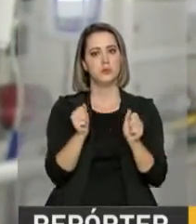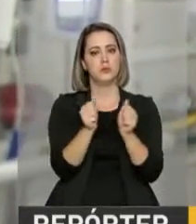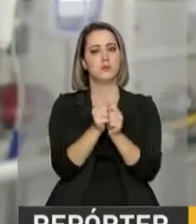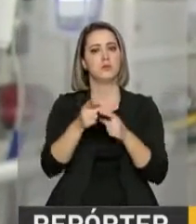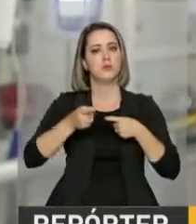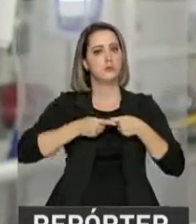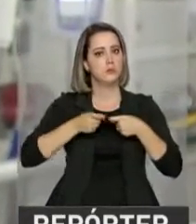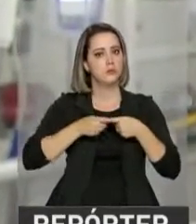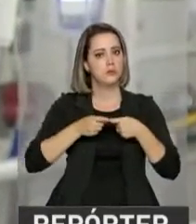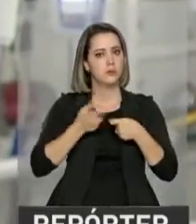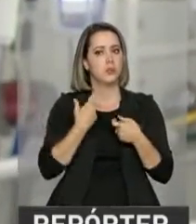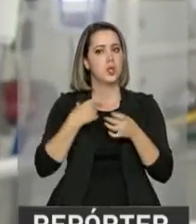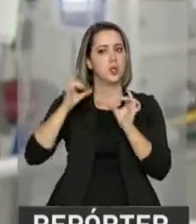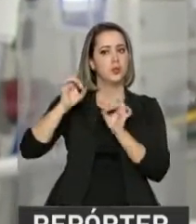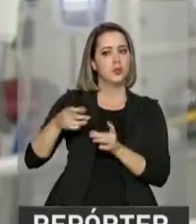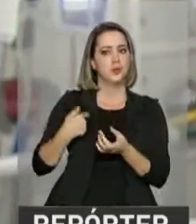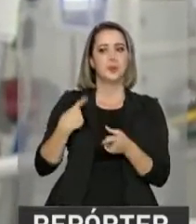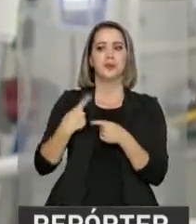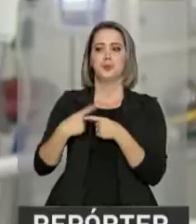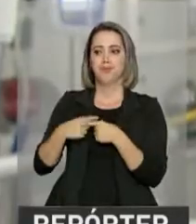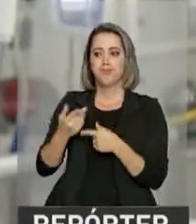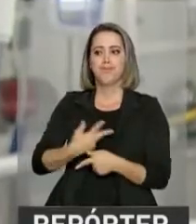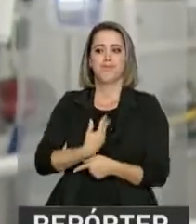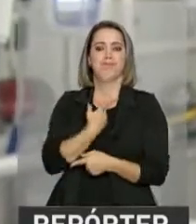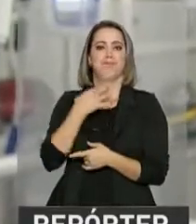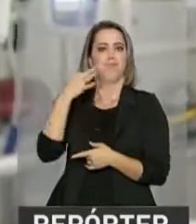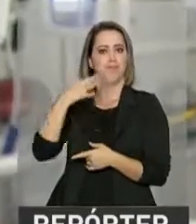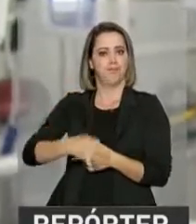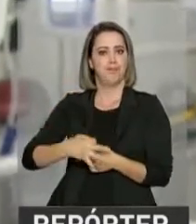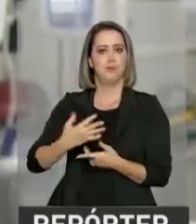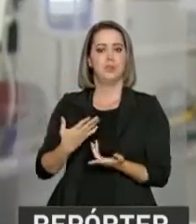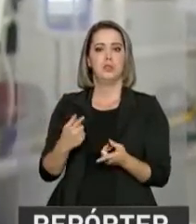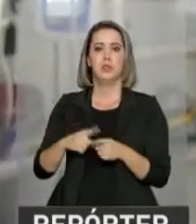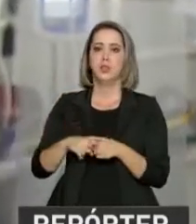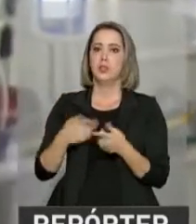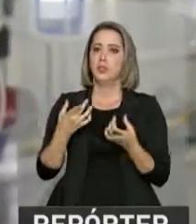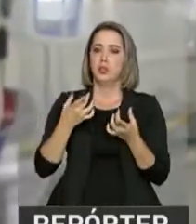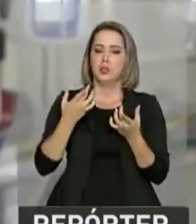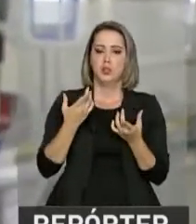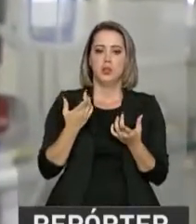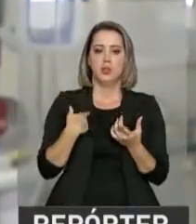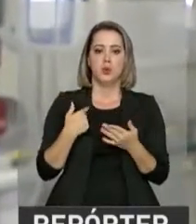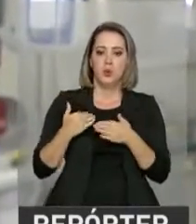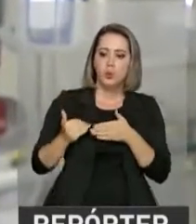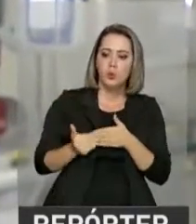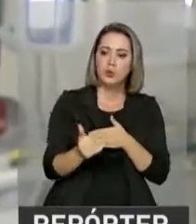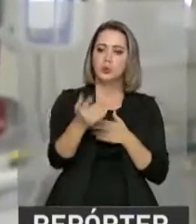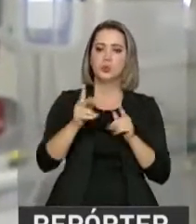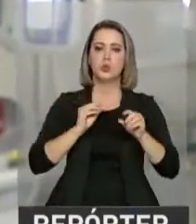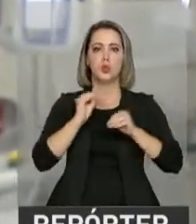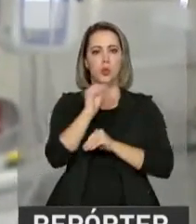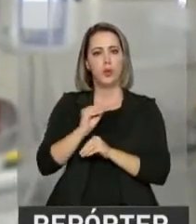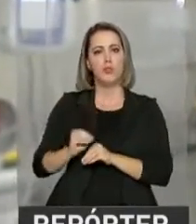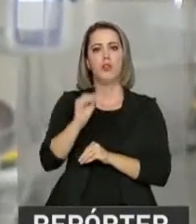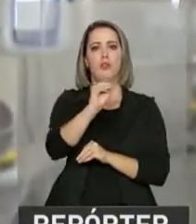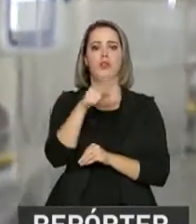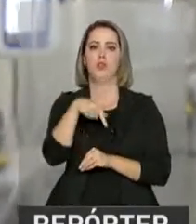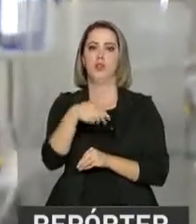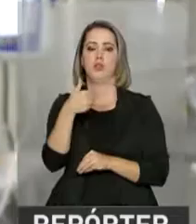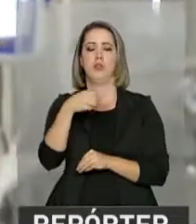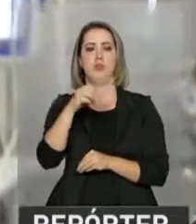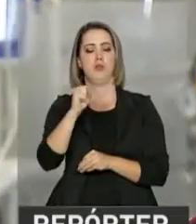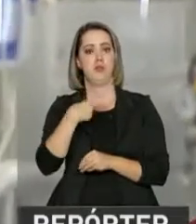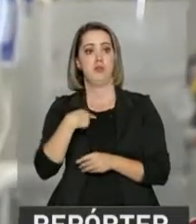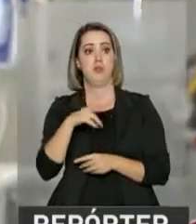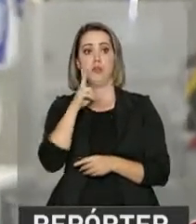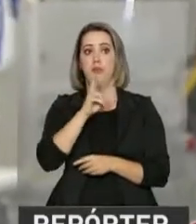não desistiram, né, mesmo diante de uma gravidade, e não desistiram do Samuel, né? E teve essa oportunidade, assim. Só vejo a hora